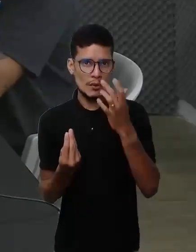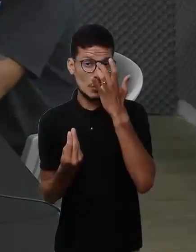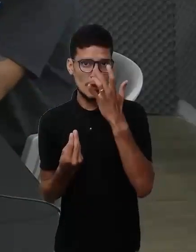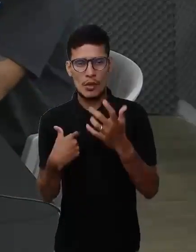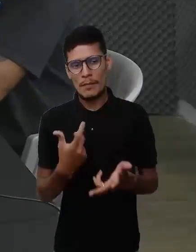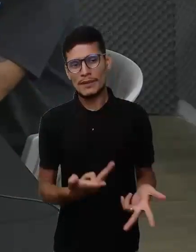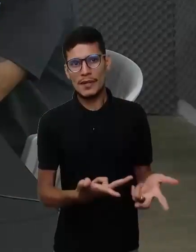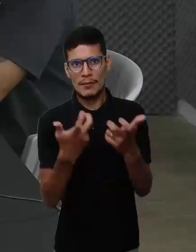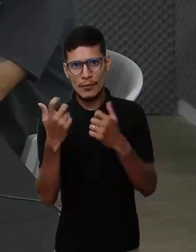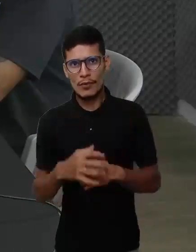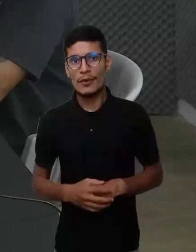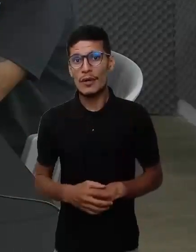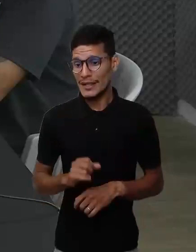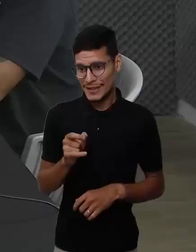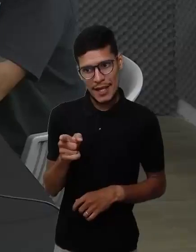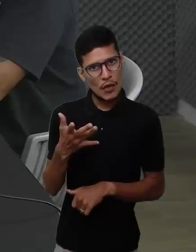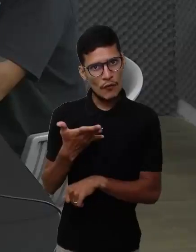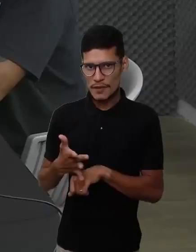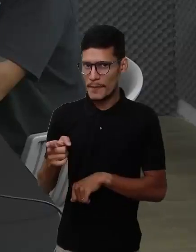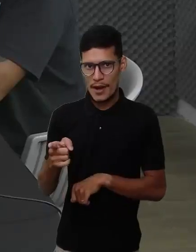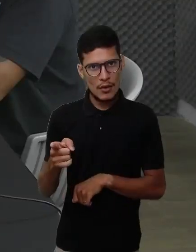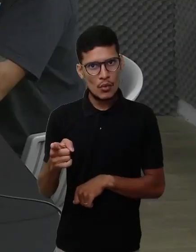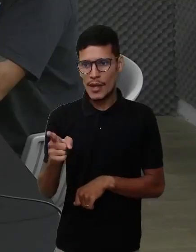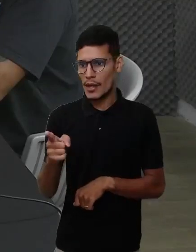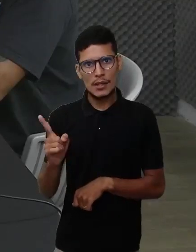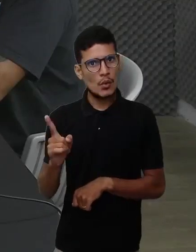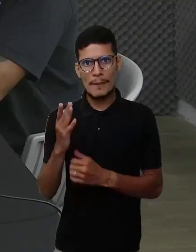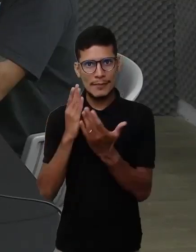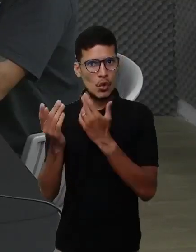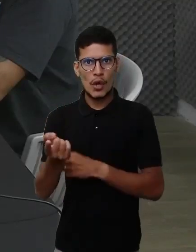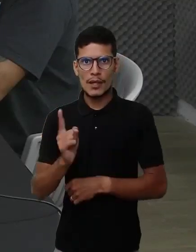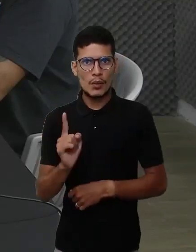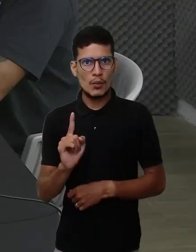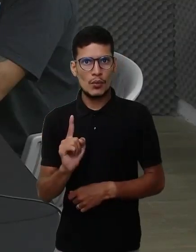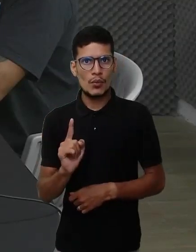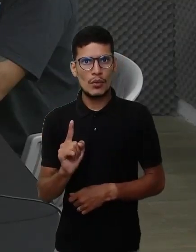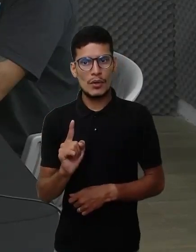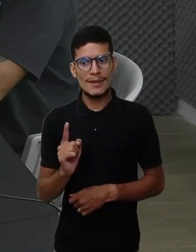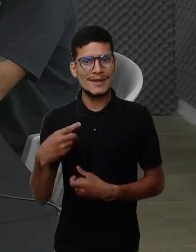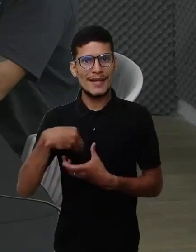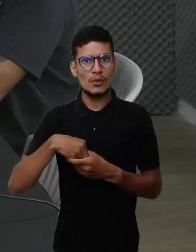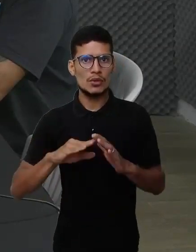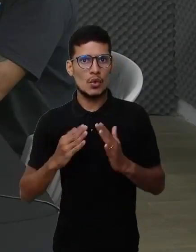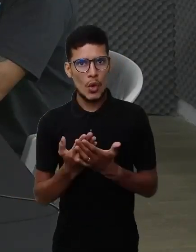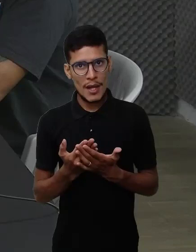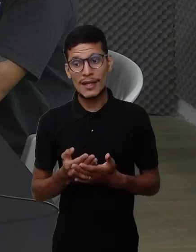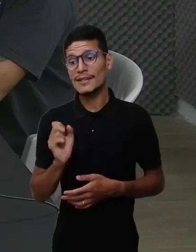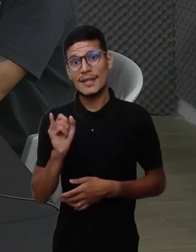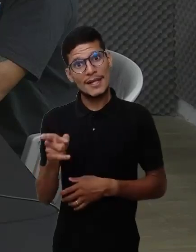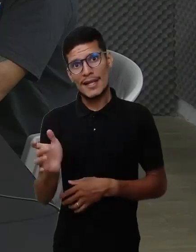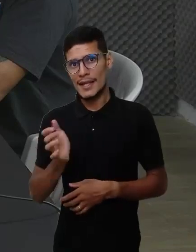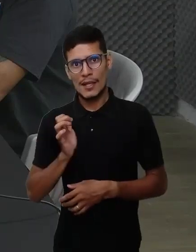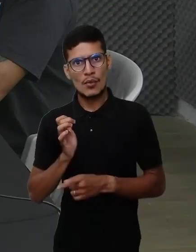Coisa que eu olho assim e falo, bicho, olha, se esse bicho não fosse branco, ele não ia para psicóloga, não, saca? Na escola. Se esse bicho não fosse rico,